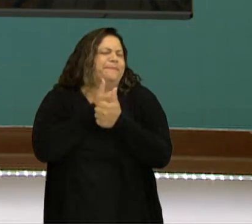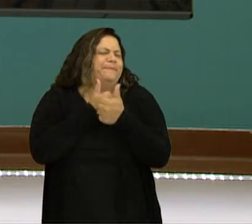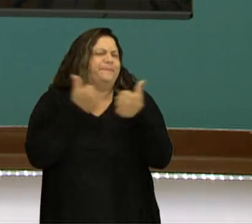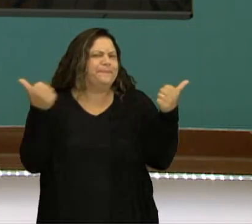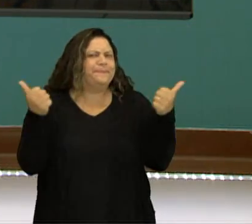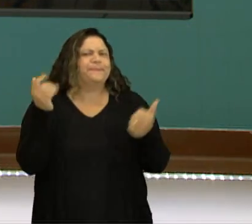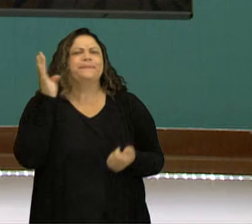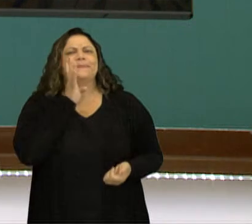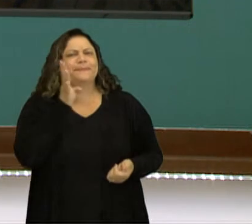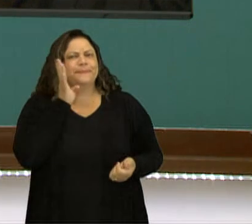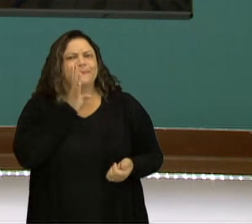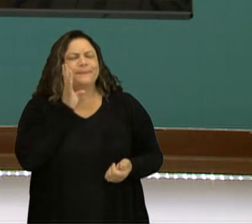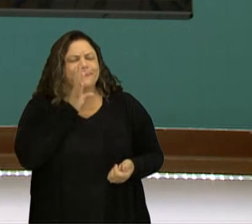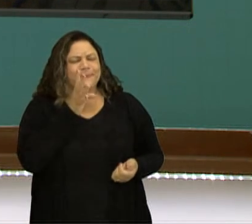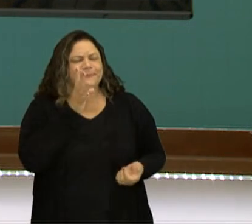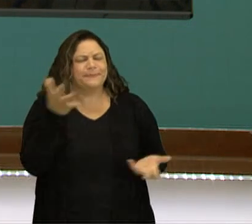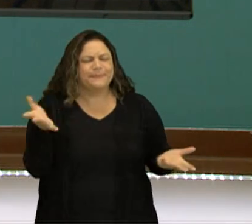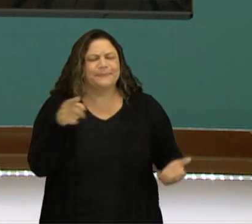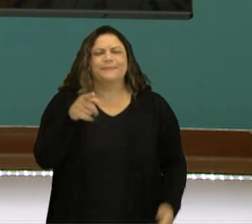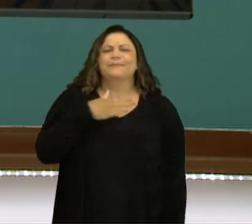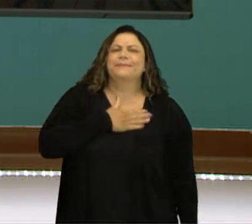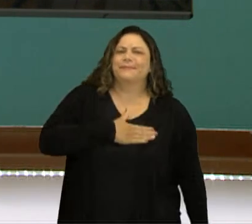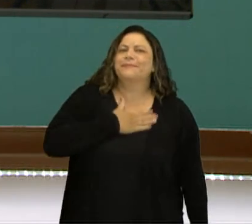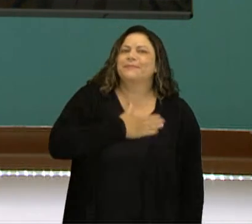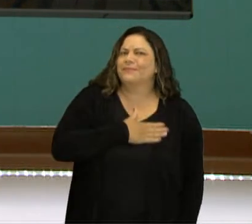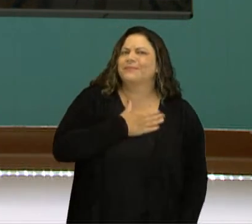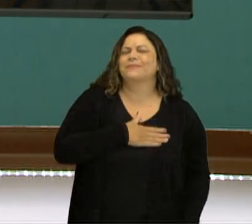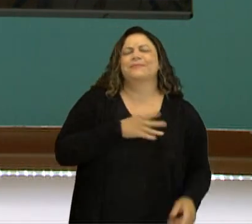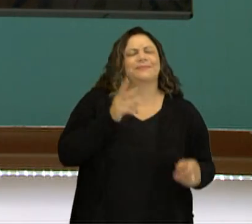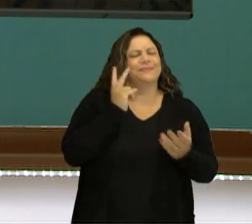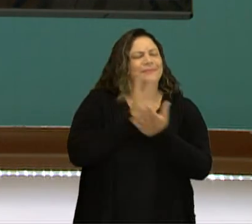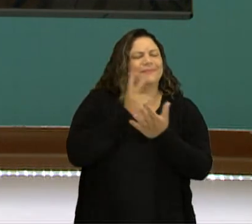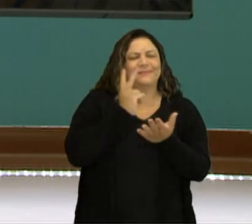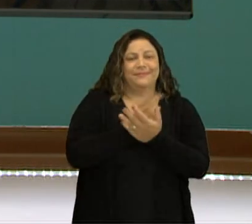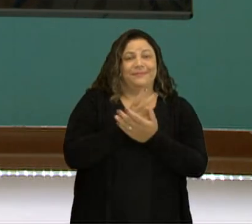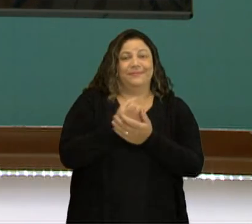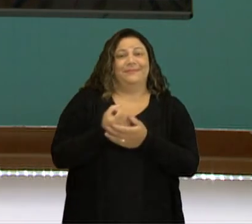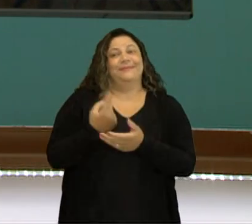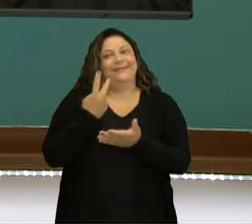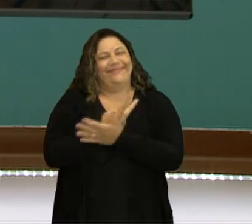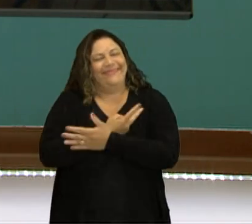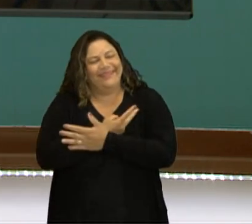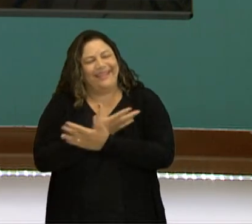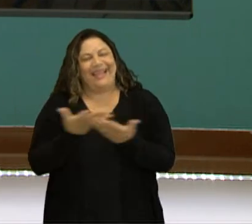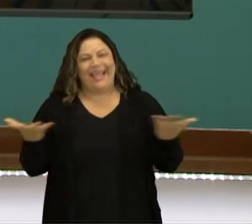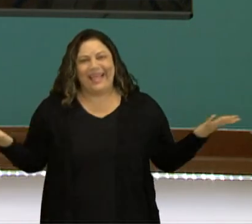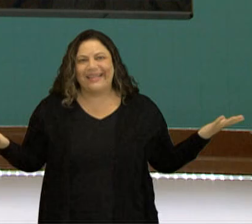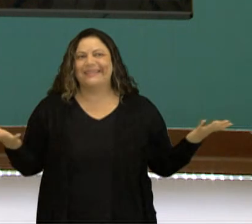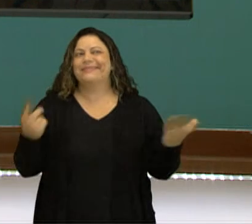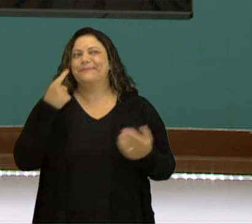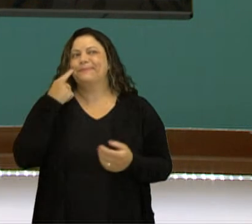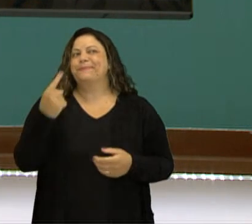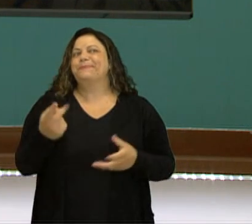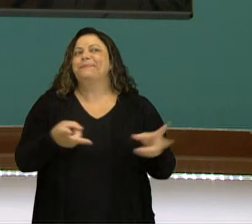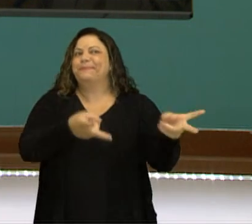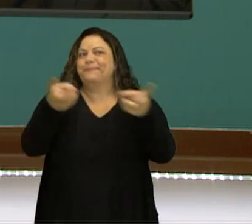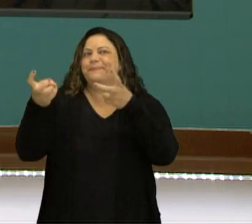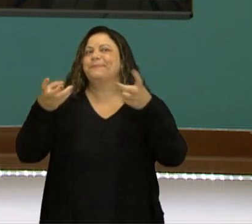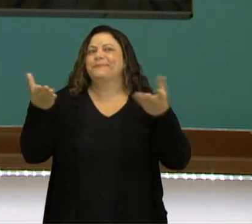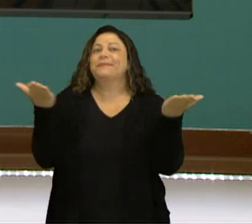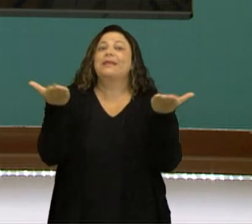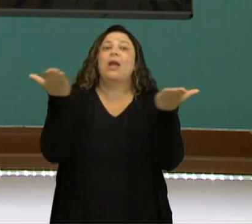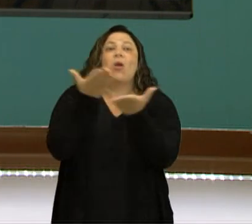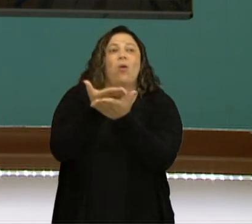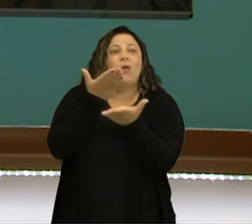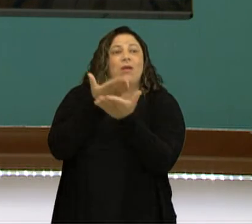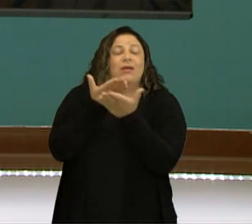bem legal, pessoal, a galera gosta bastante, normalmente cai nesse pegadinho do malandro aqui, certo? Então, vamos lá. Nesse vídeo, nós vimos